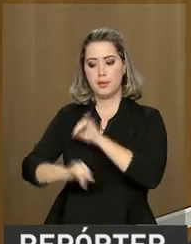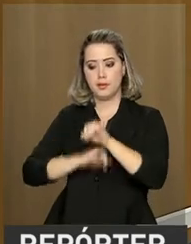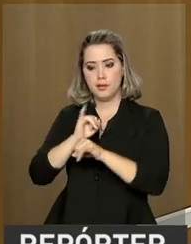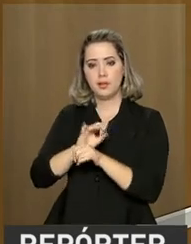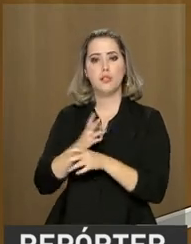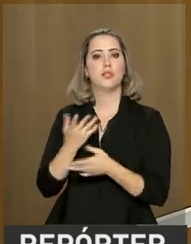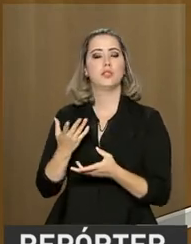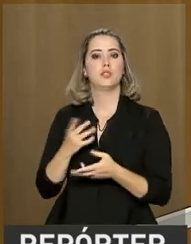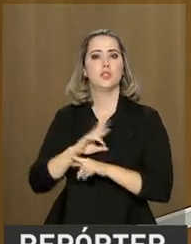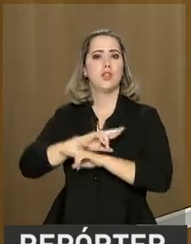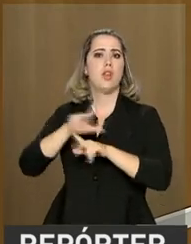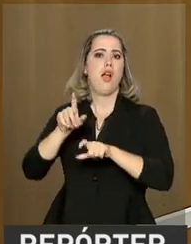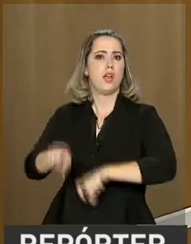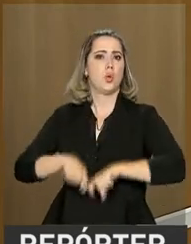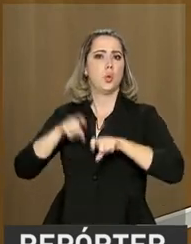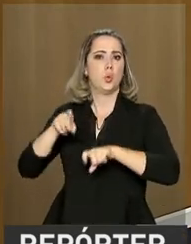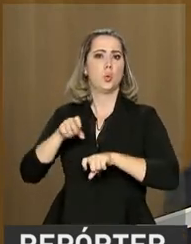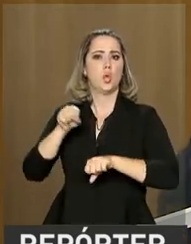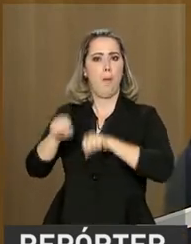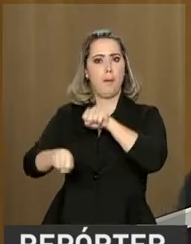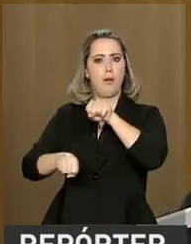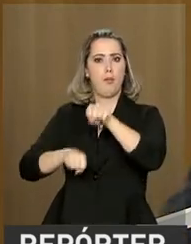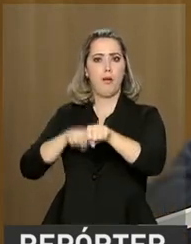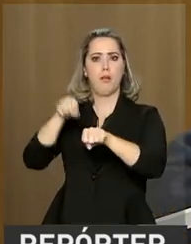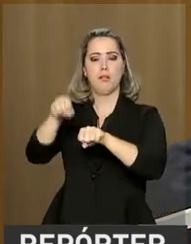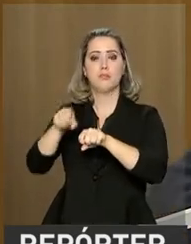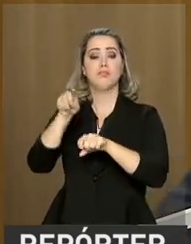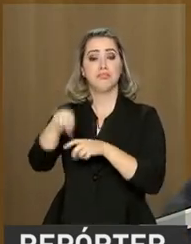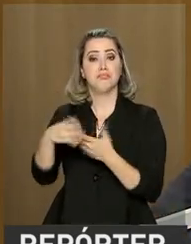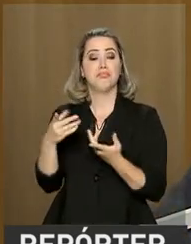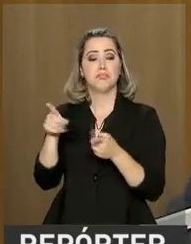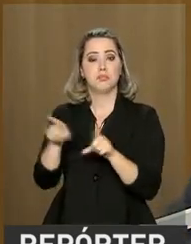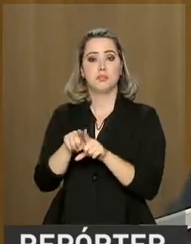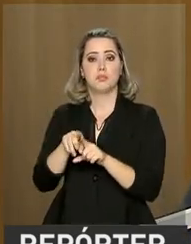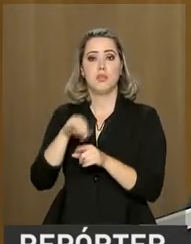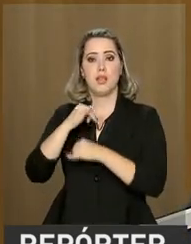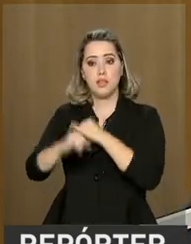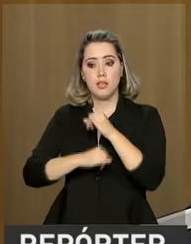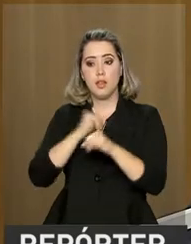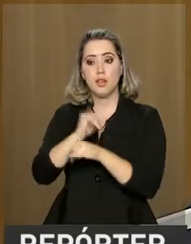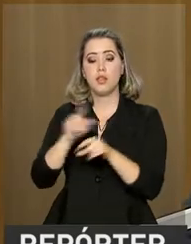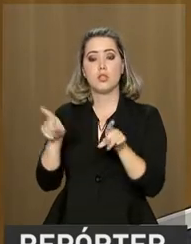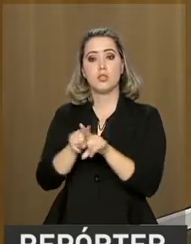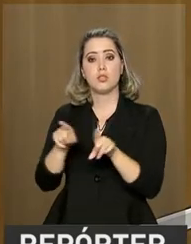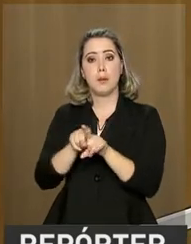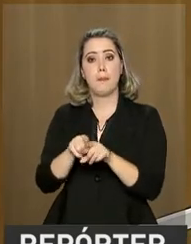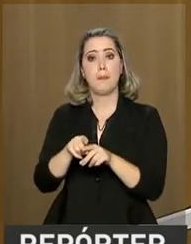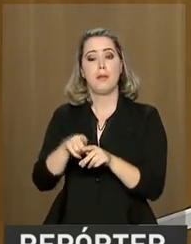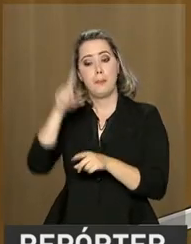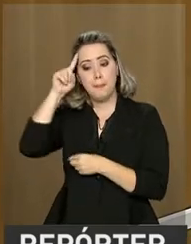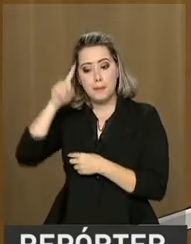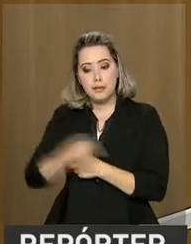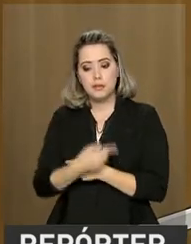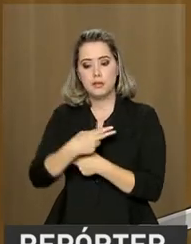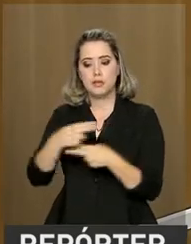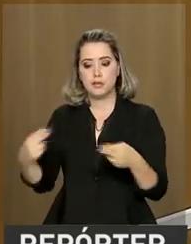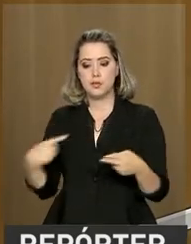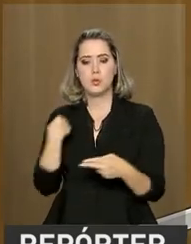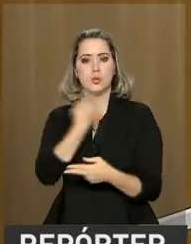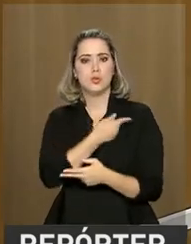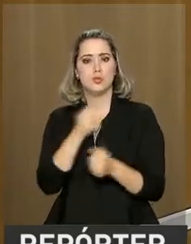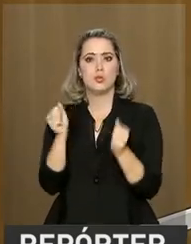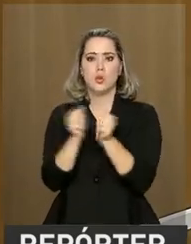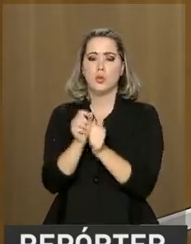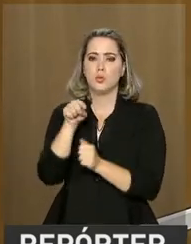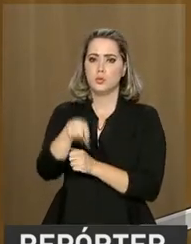internet internet das coisas significa internet também comandando as coisas o cidadão nós